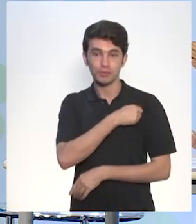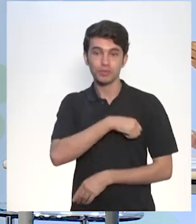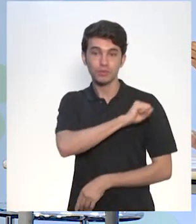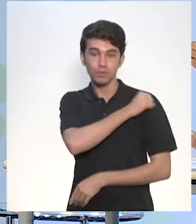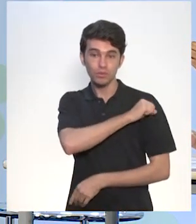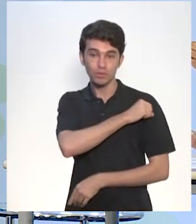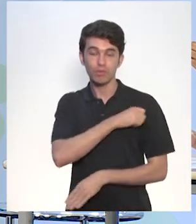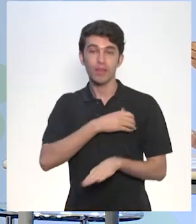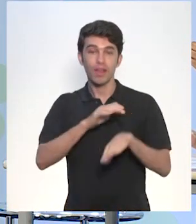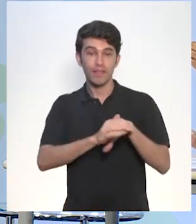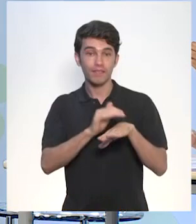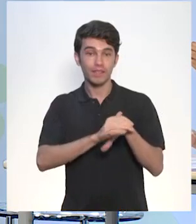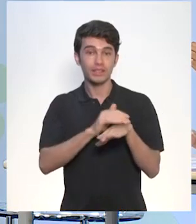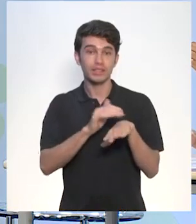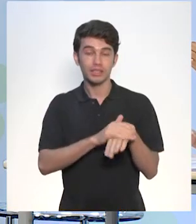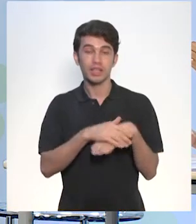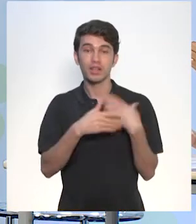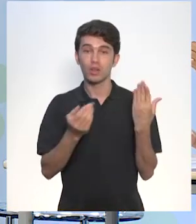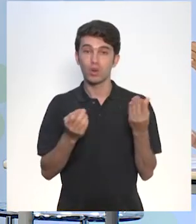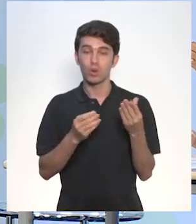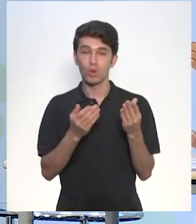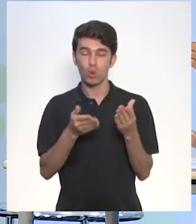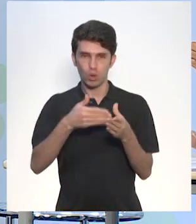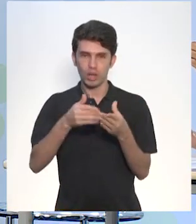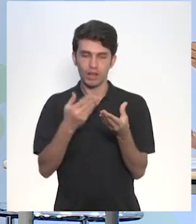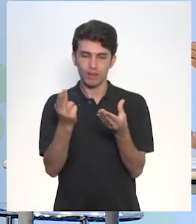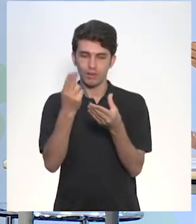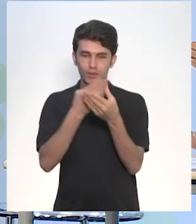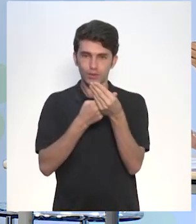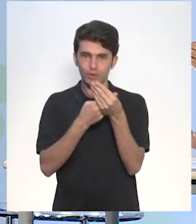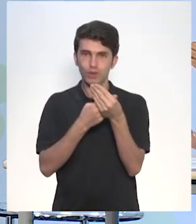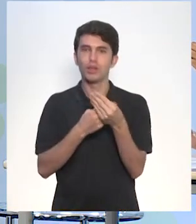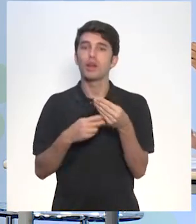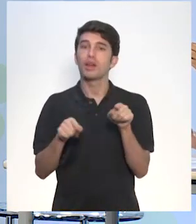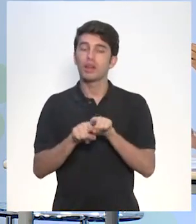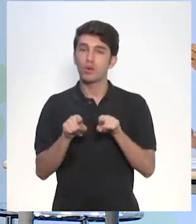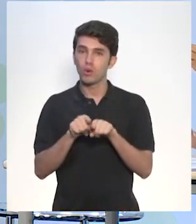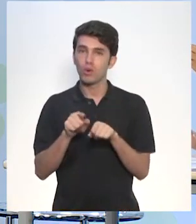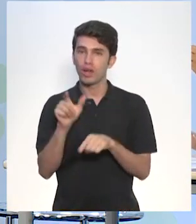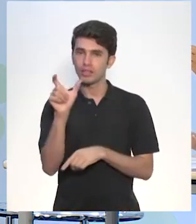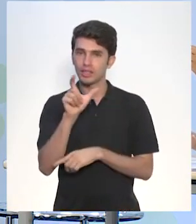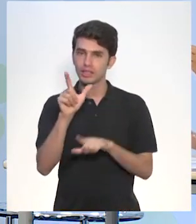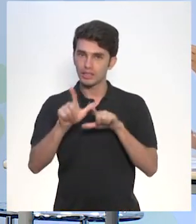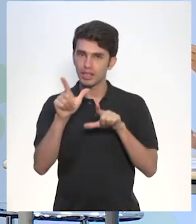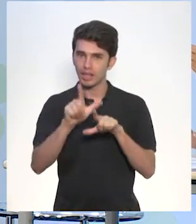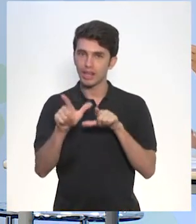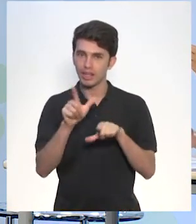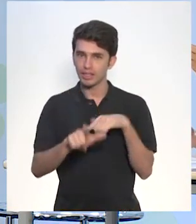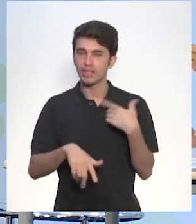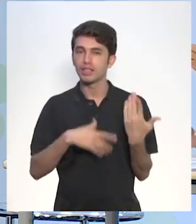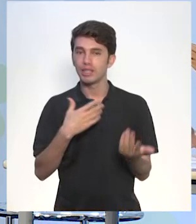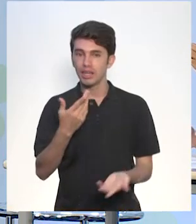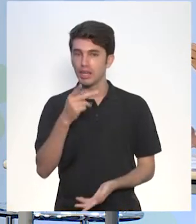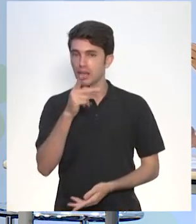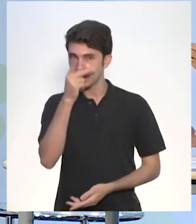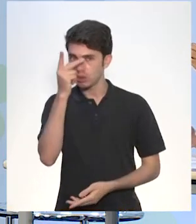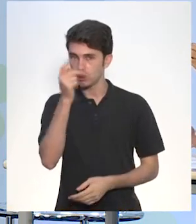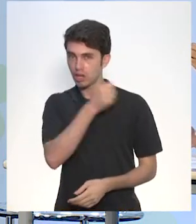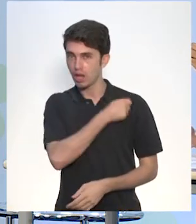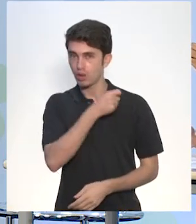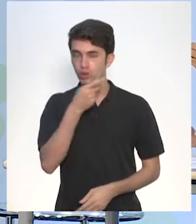a fazerem um marca-texto, né, com essas letras que os alunos chamam de lettering